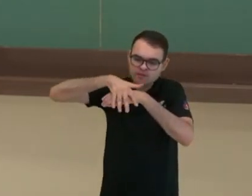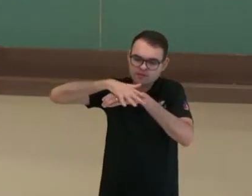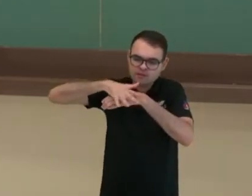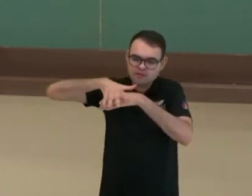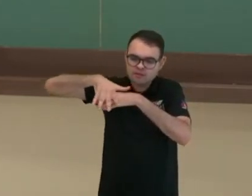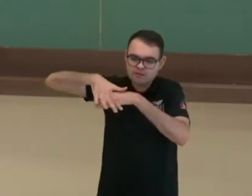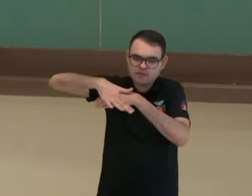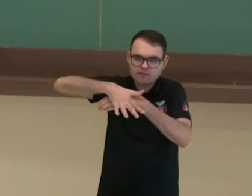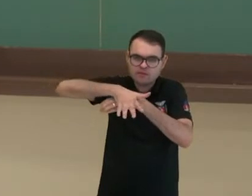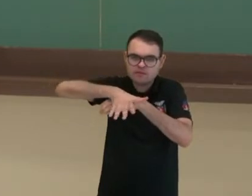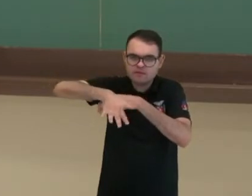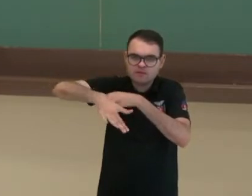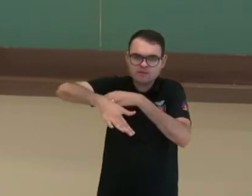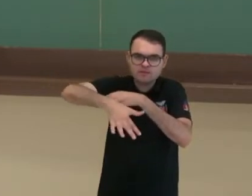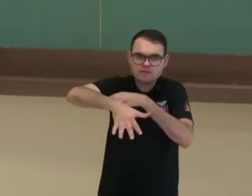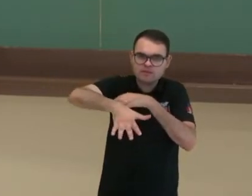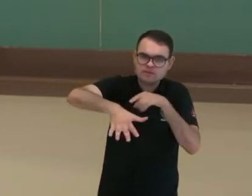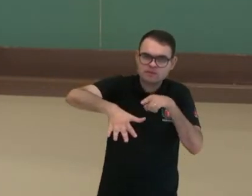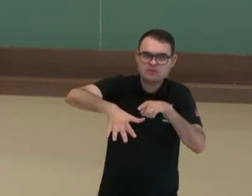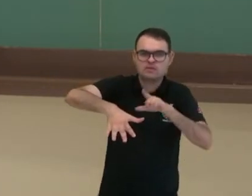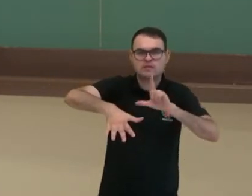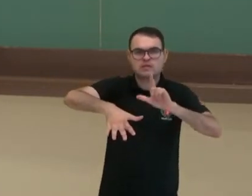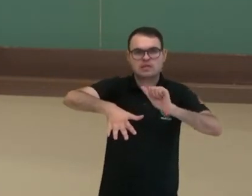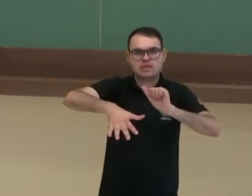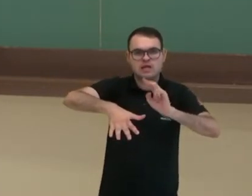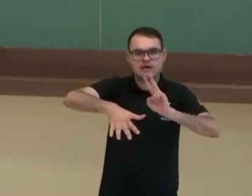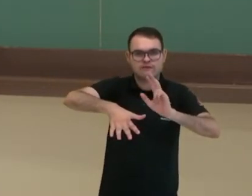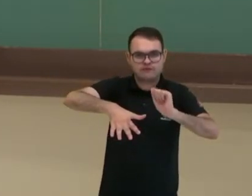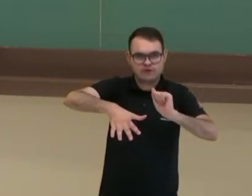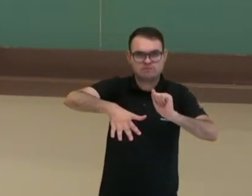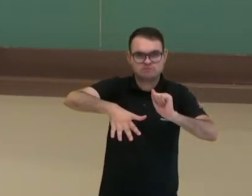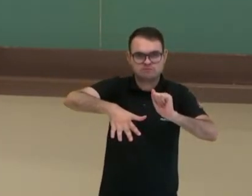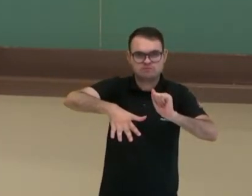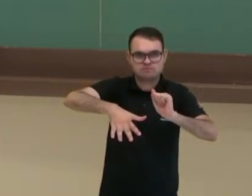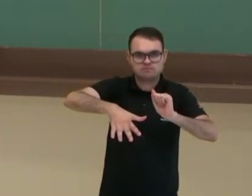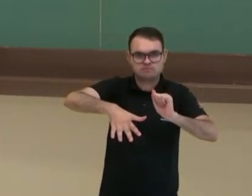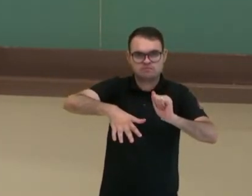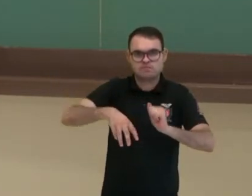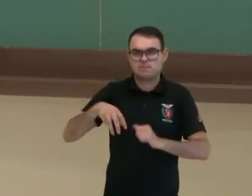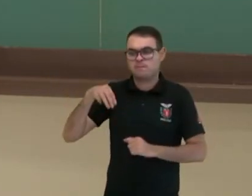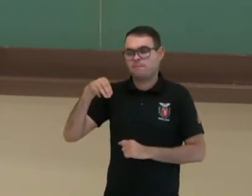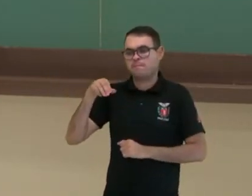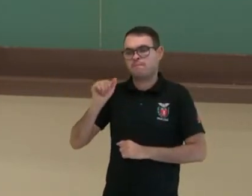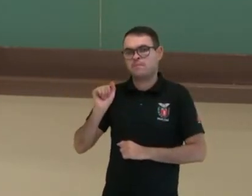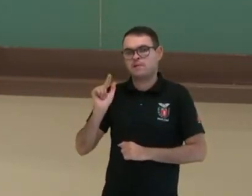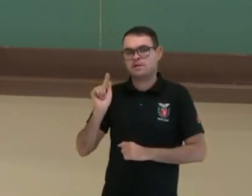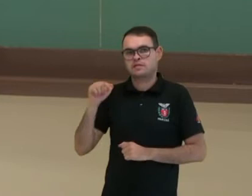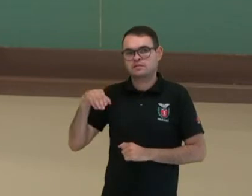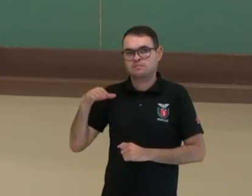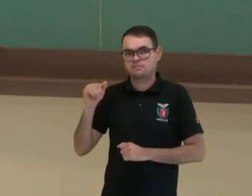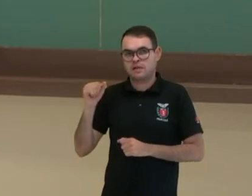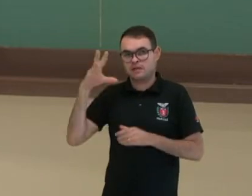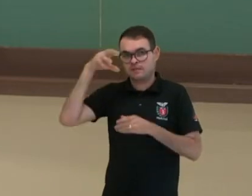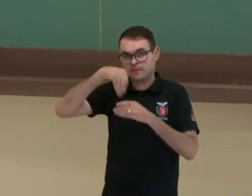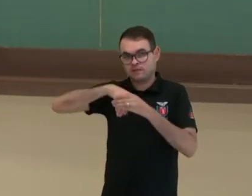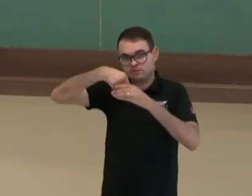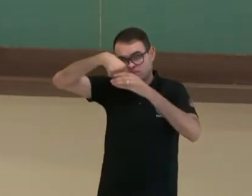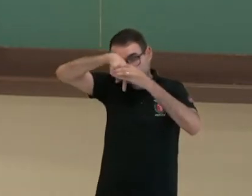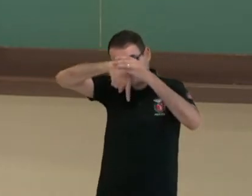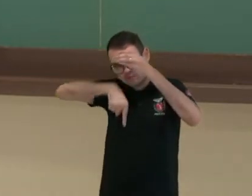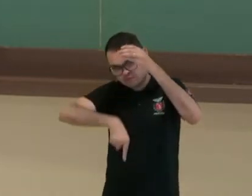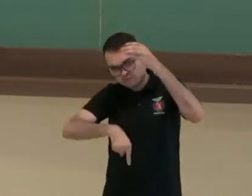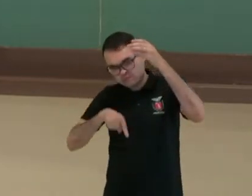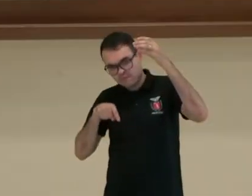de lava quando ele está na superfície e de magma quando ele está no interior do planeta. Isso